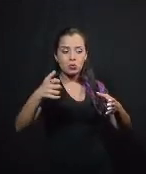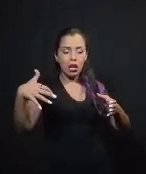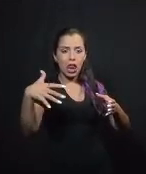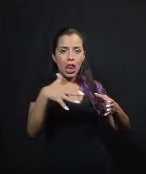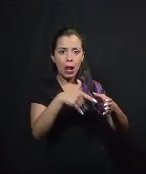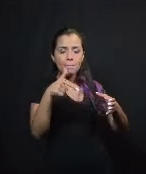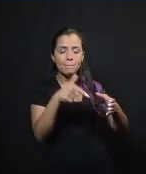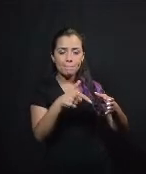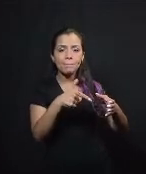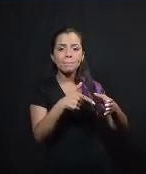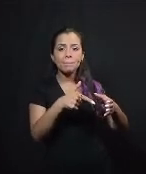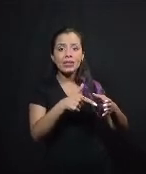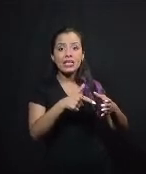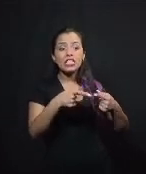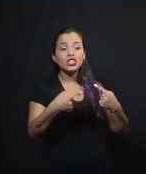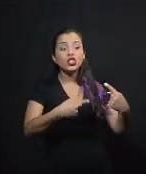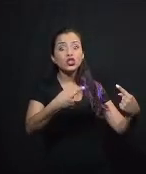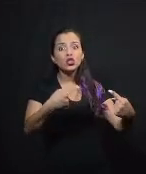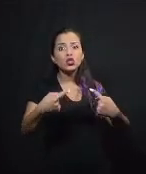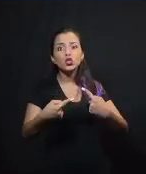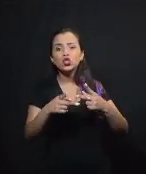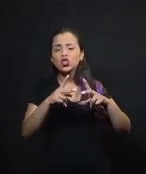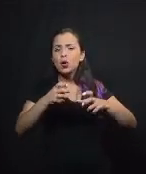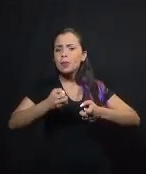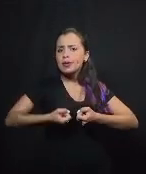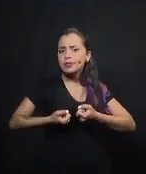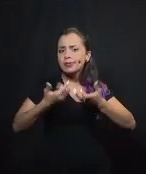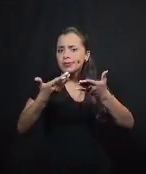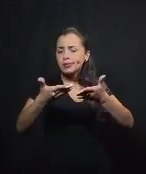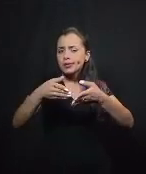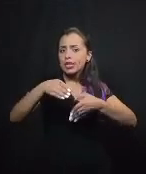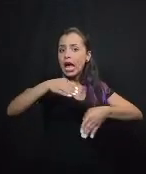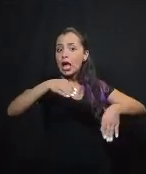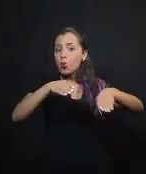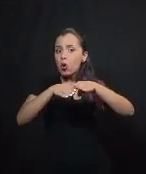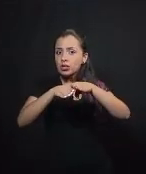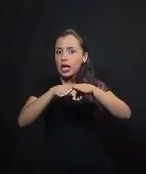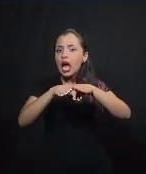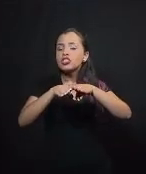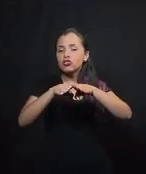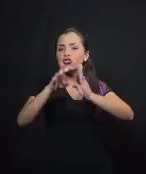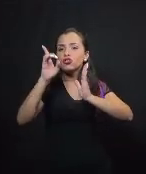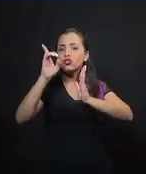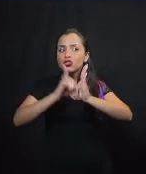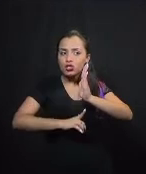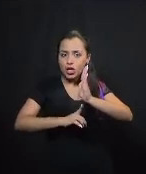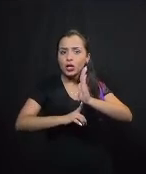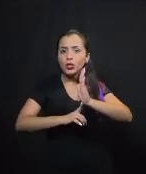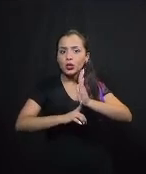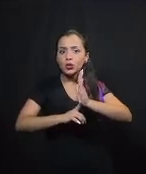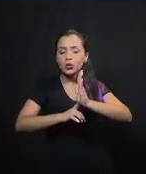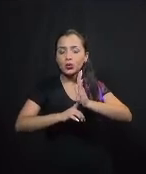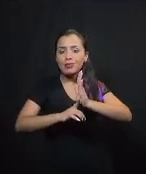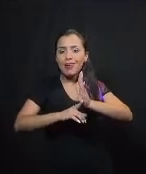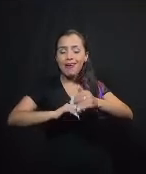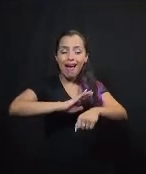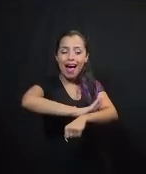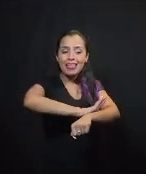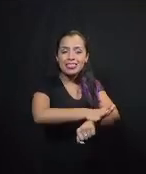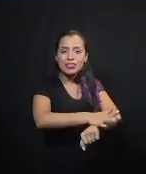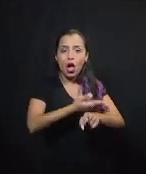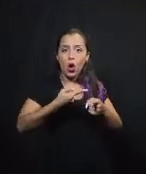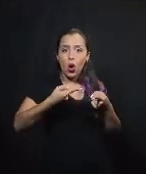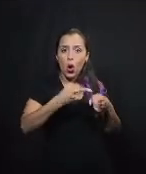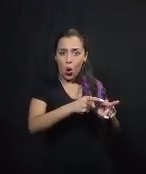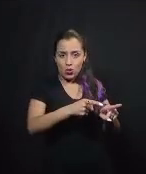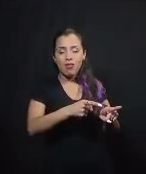questões da liberdade de expressão, da igualdade de direitos, denunciam o racismo fortemente. Né? Isso é uma